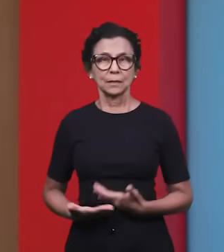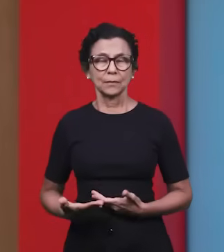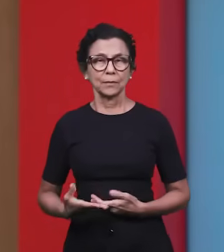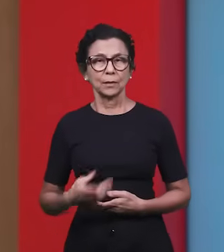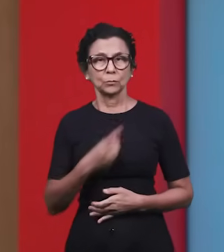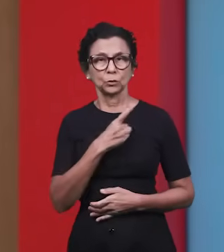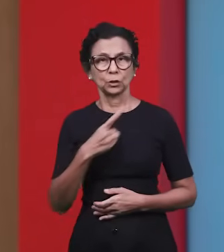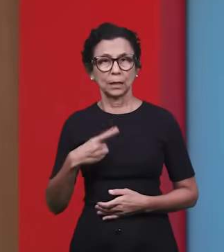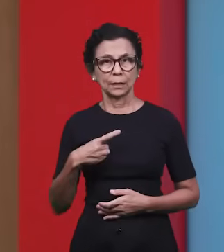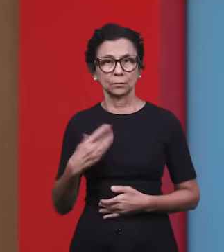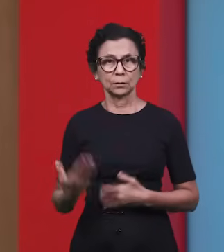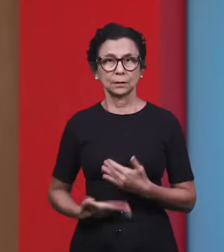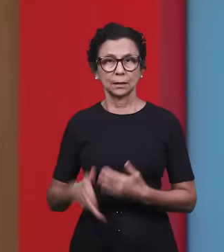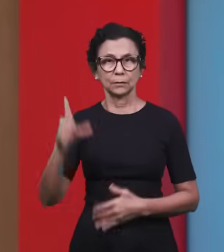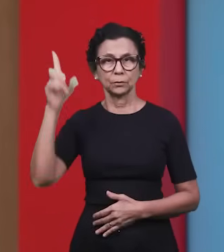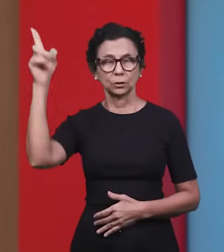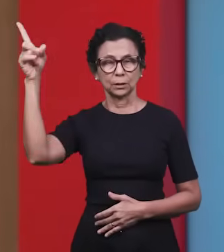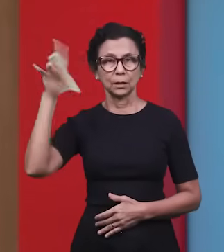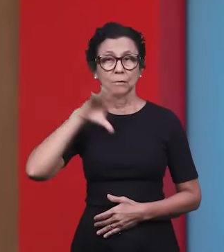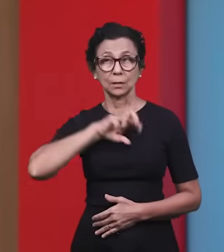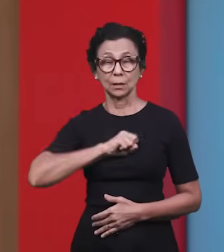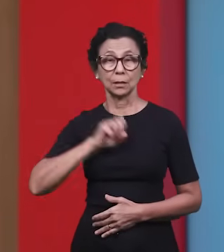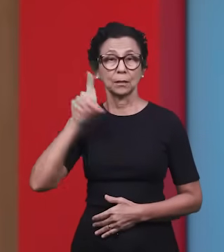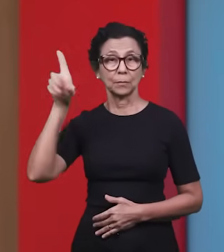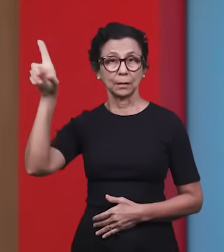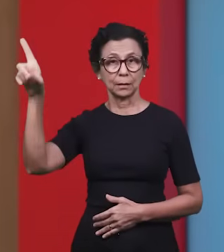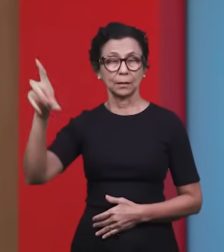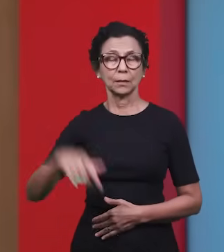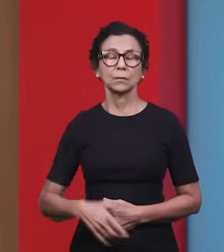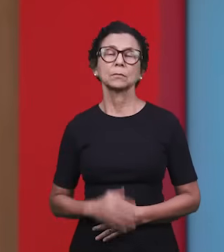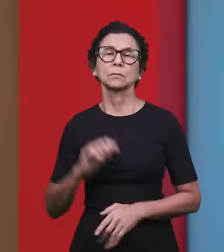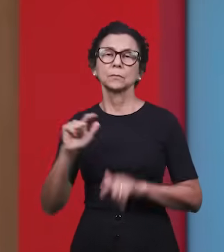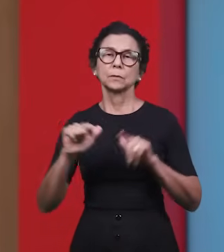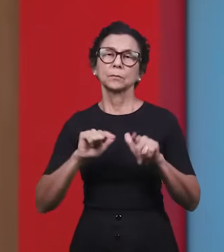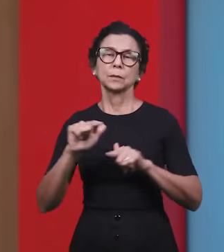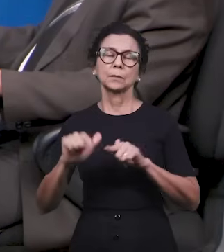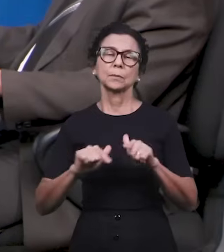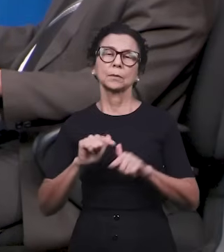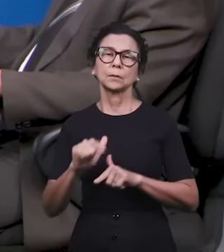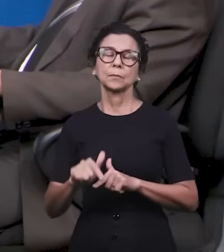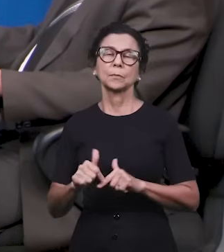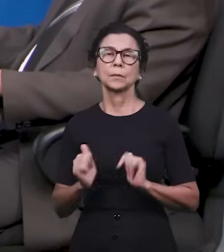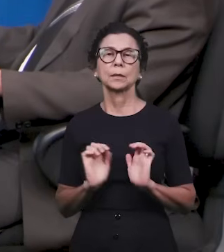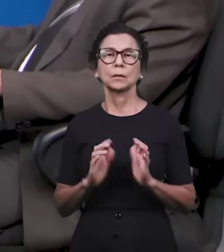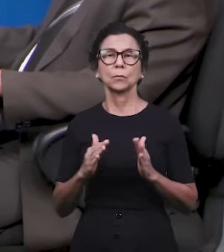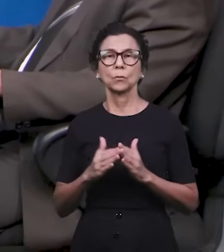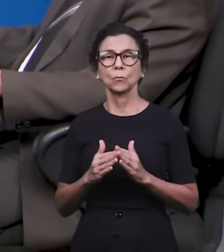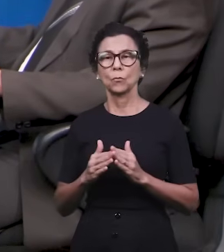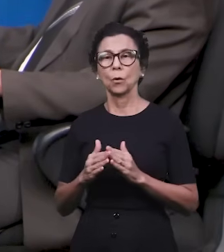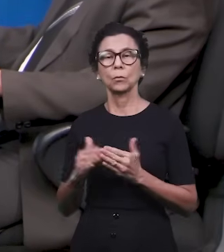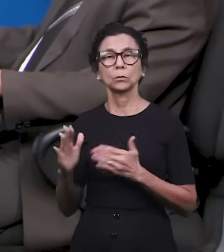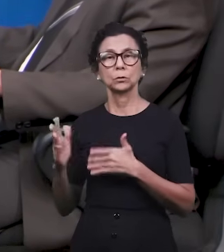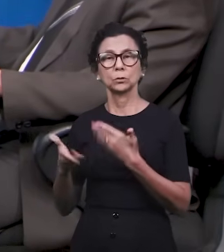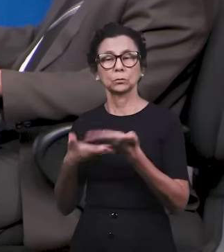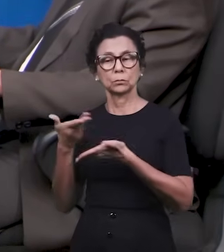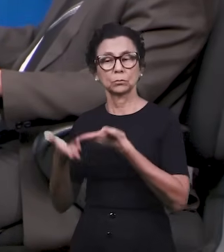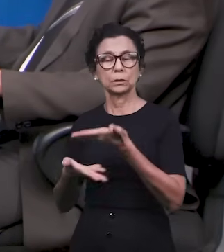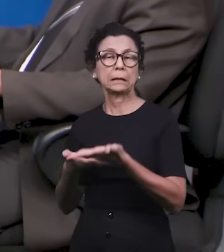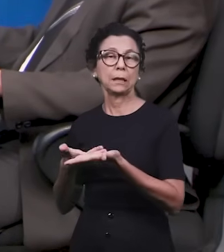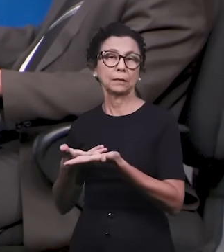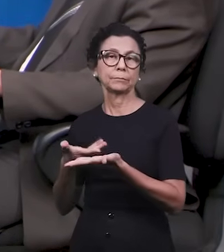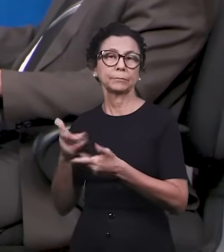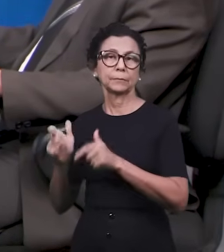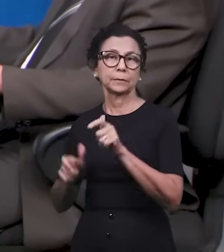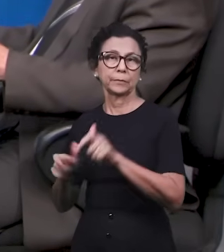servir ao Senhor, ora muito para que haja um crescimento do rebanho a cada dia. Que aliás é um serviço, né,